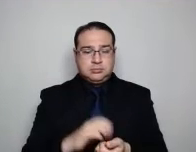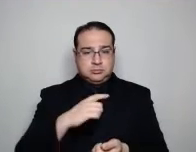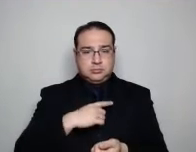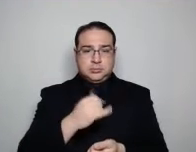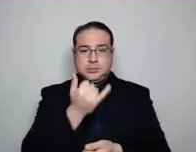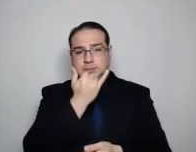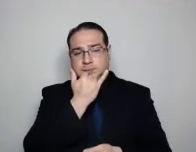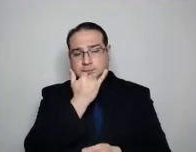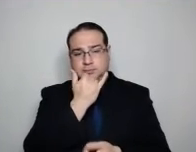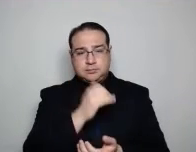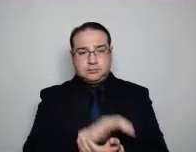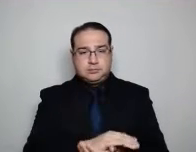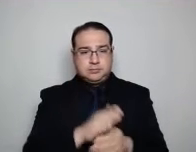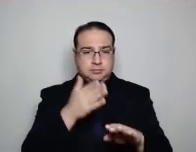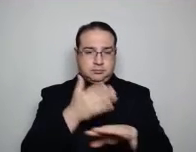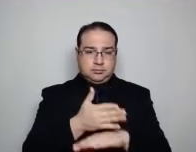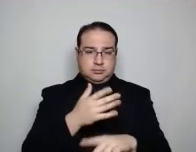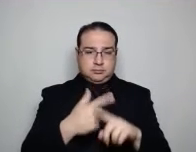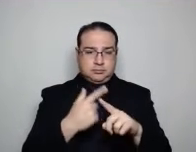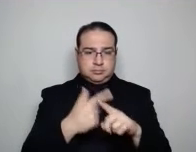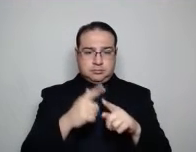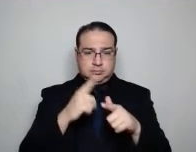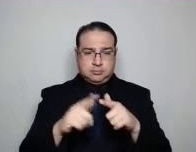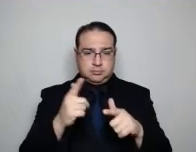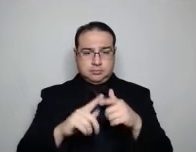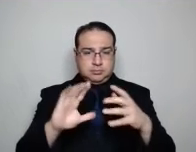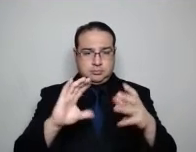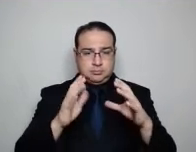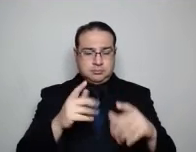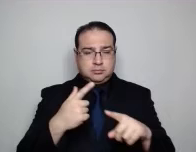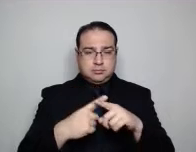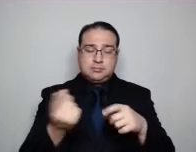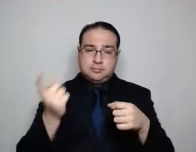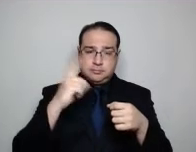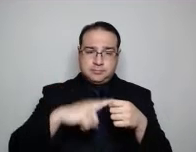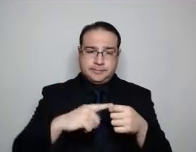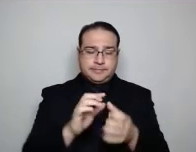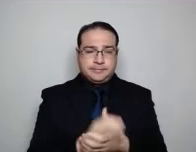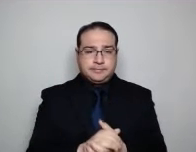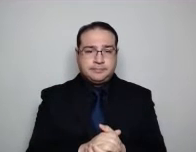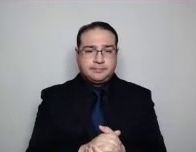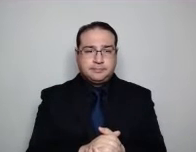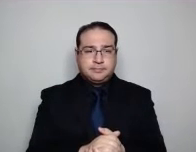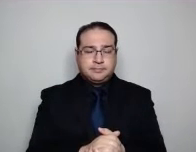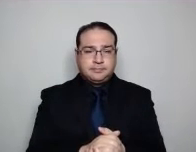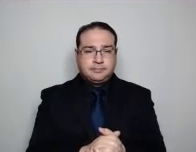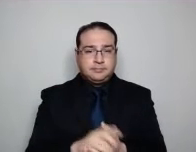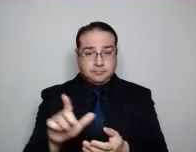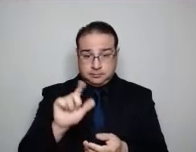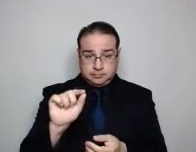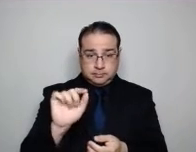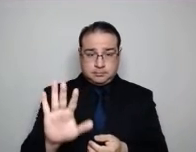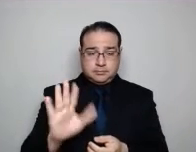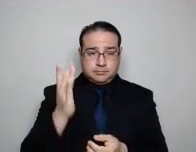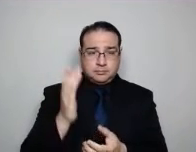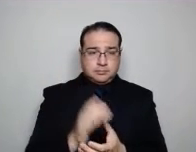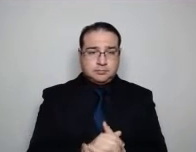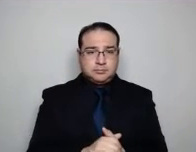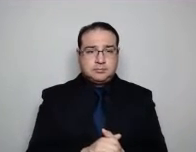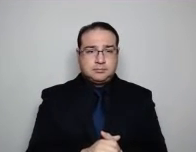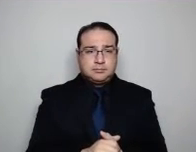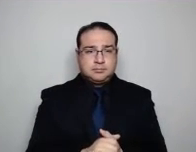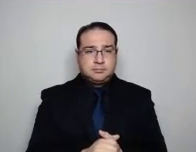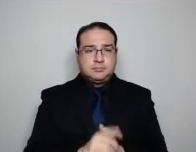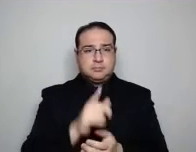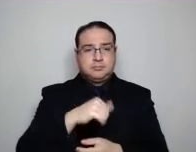desculpa eu entrar assim, porque eu tive um problema com o meu computador aqui, tive que retornar, mas o que acontece? A gente tem tido,